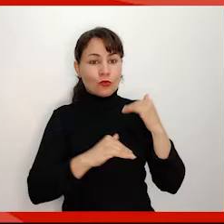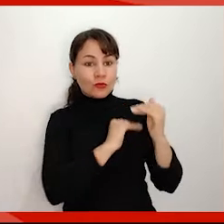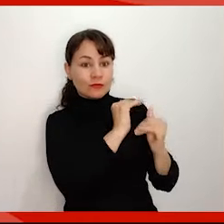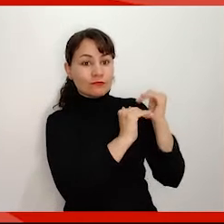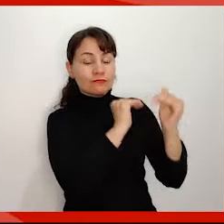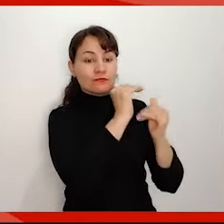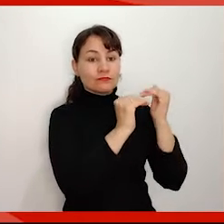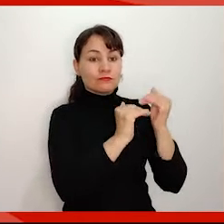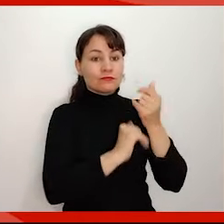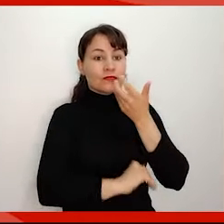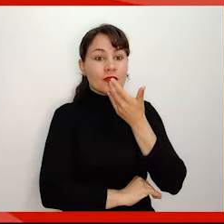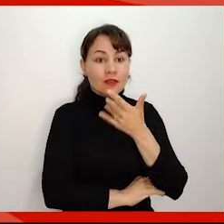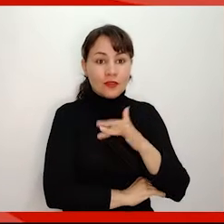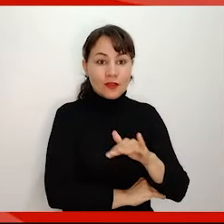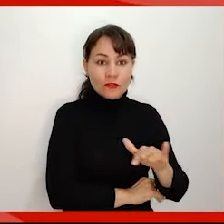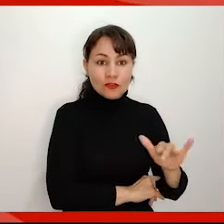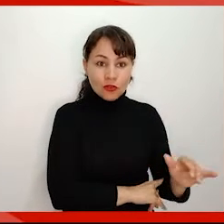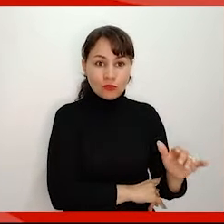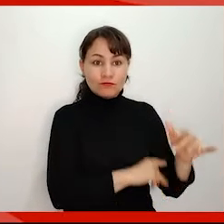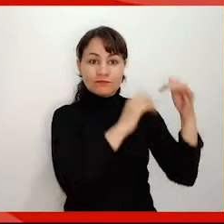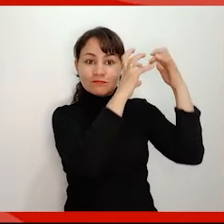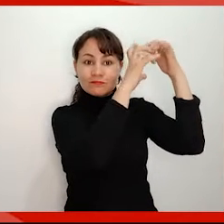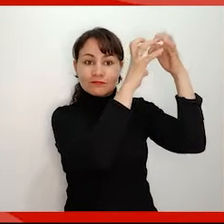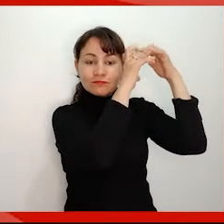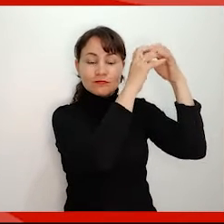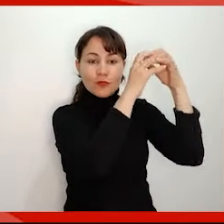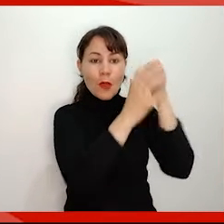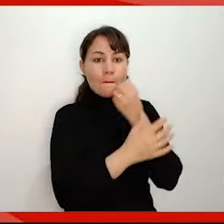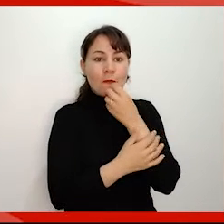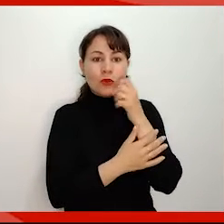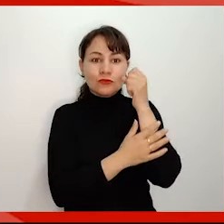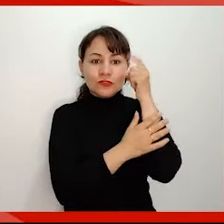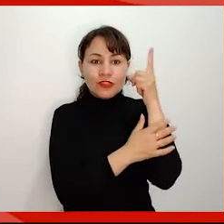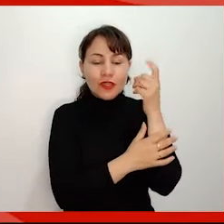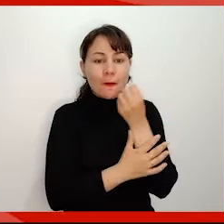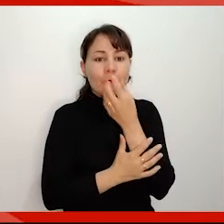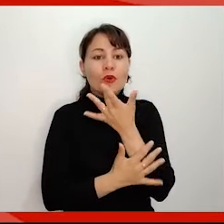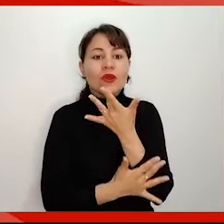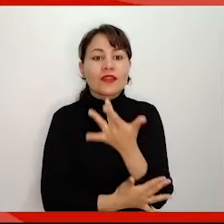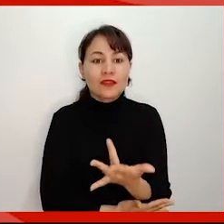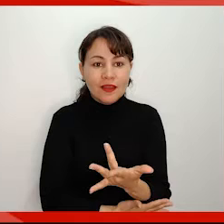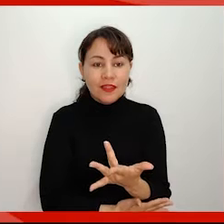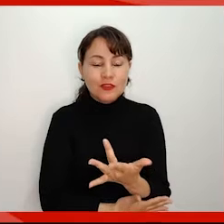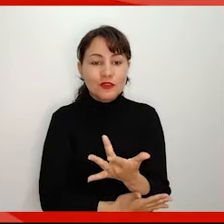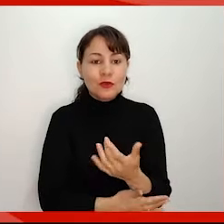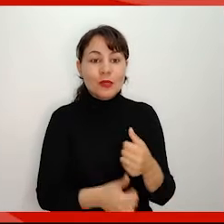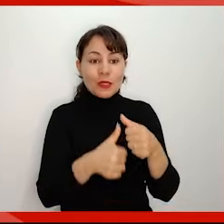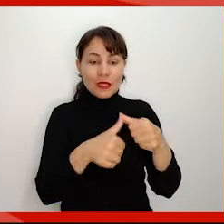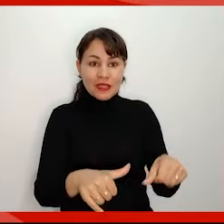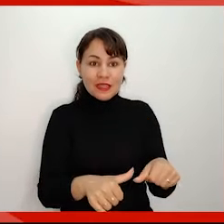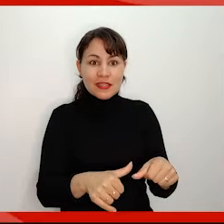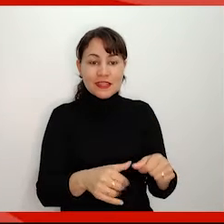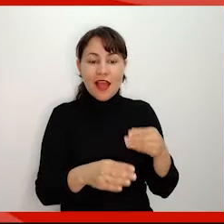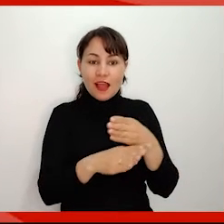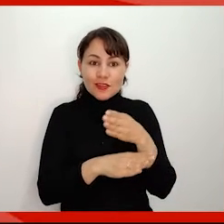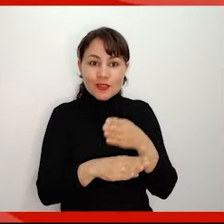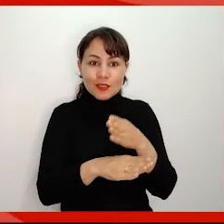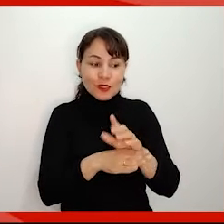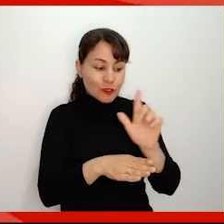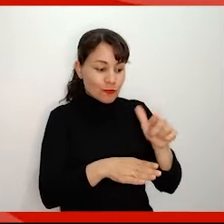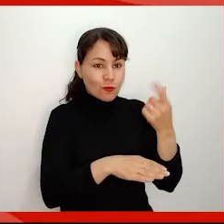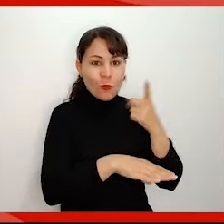conversar hoje sobre desenvolvimento infantil e neurociências. Bom dia e boa tarde para quem estiver